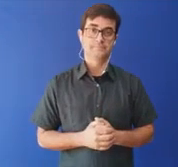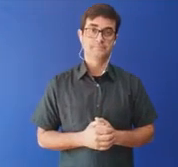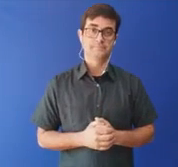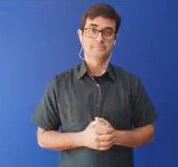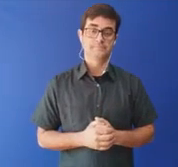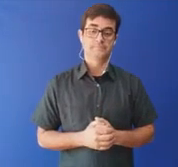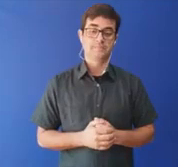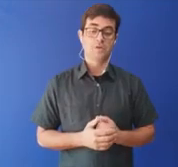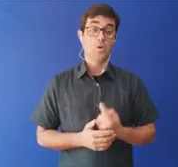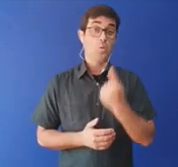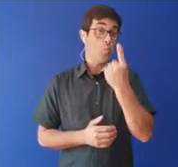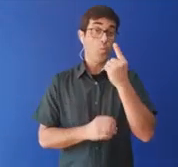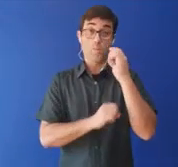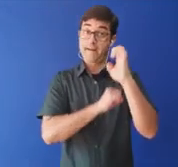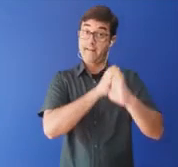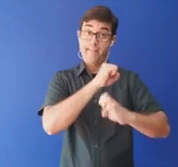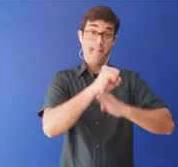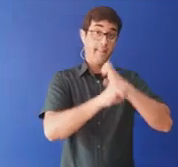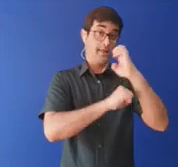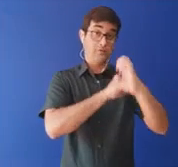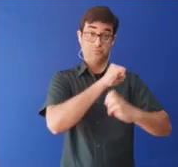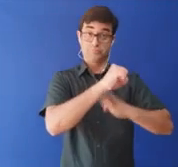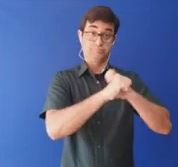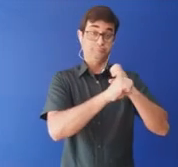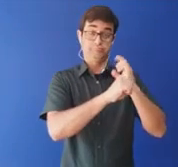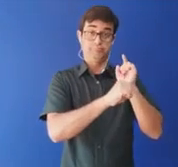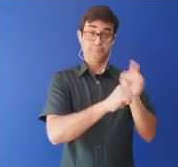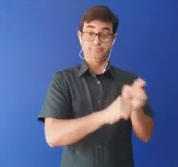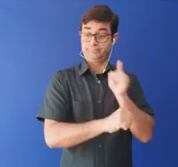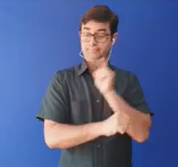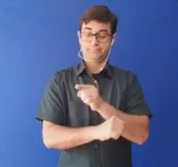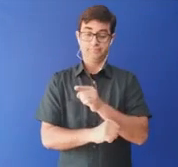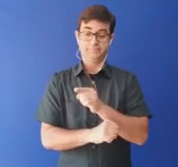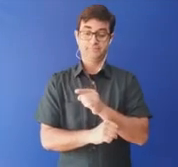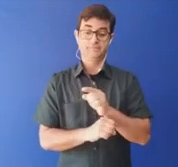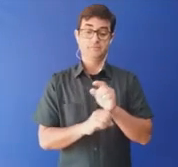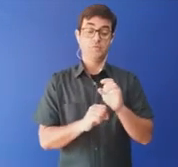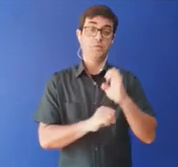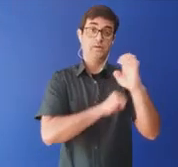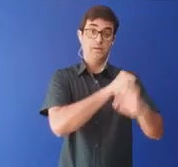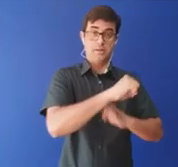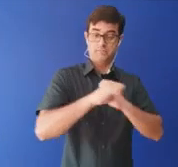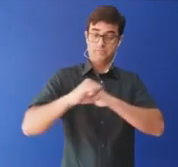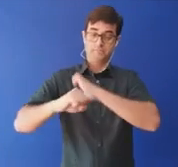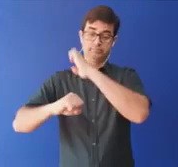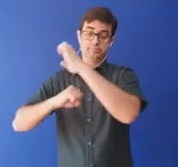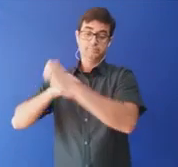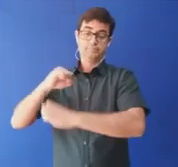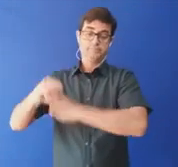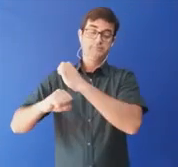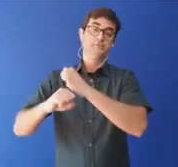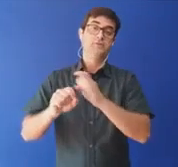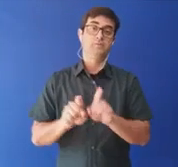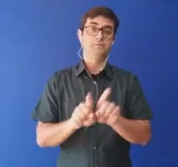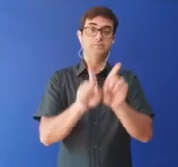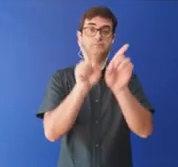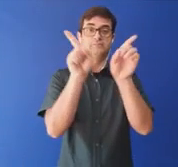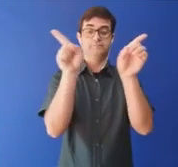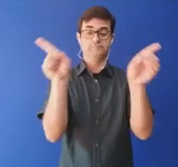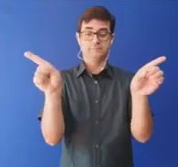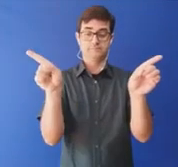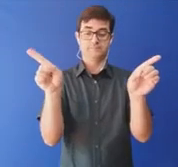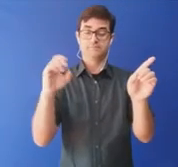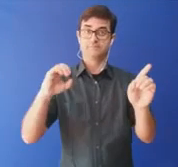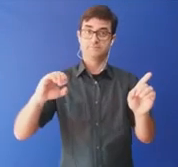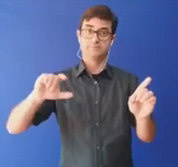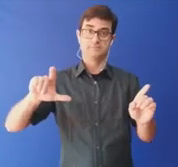radicais? Espécies que têm um elétron desemparelhado. Então, o que vai acontecer? Um dos elétrons vem para o hidrogênio, o